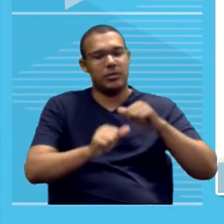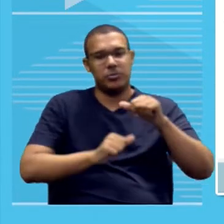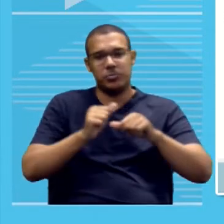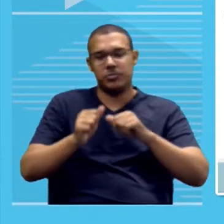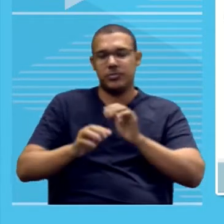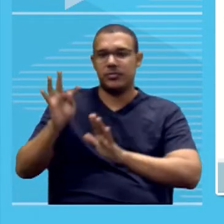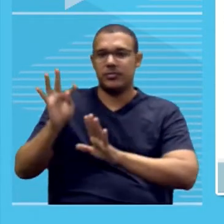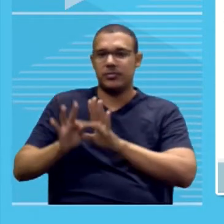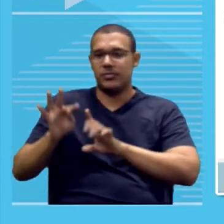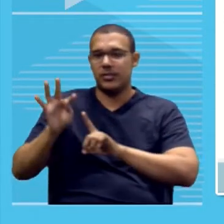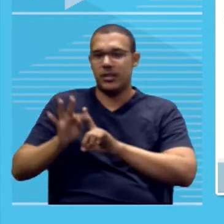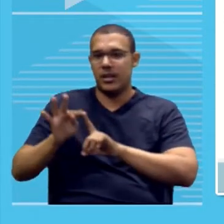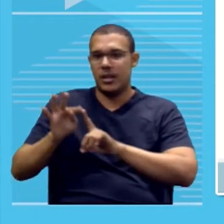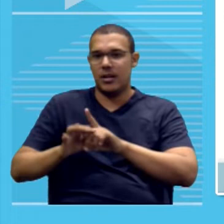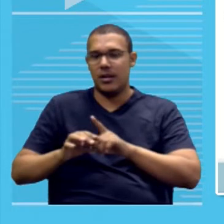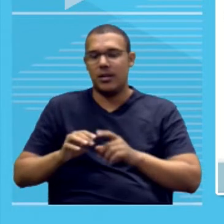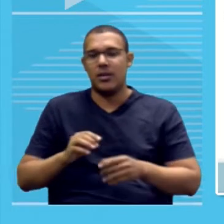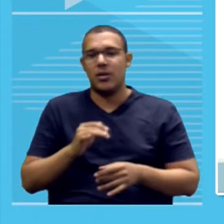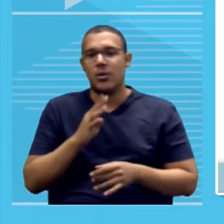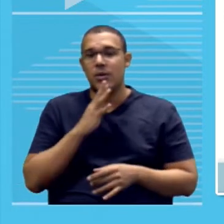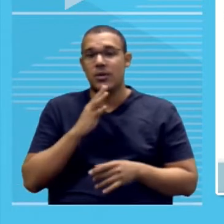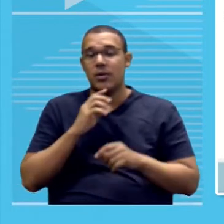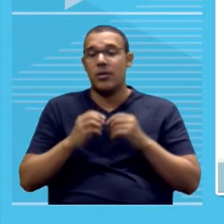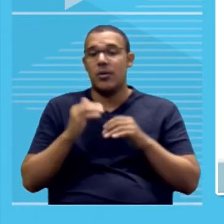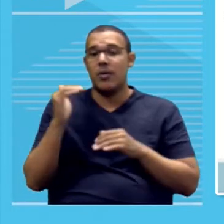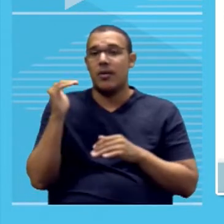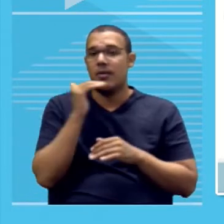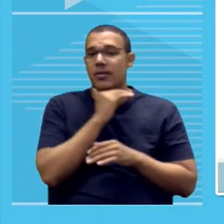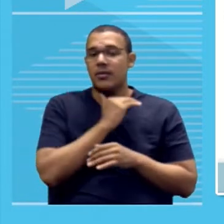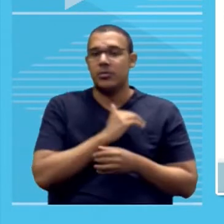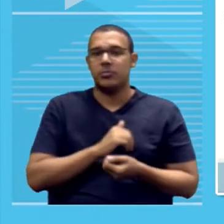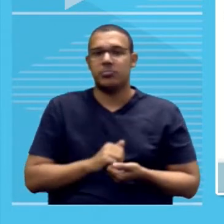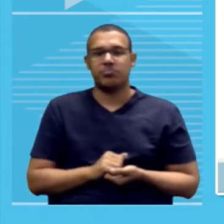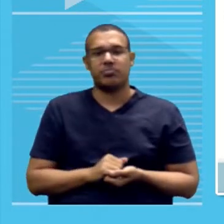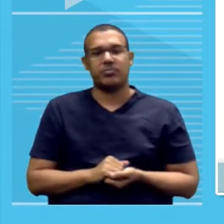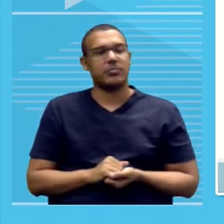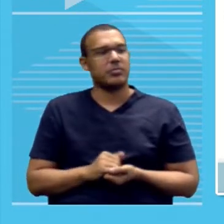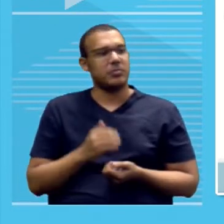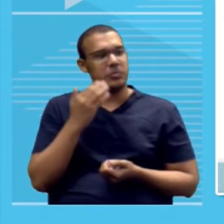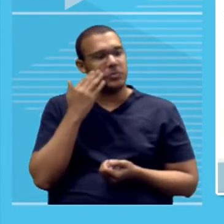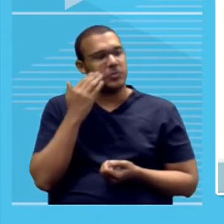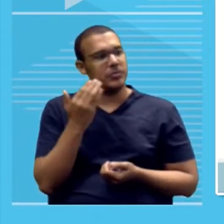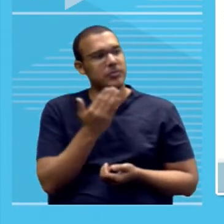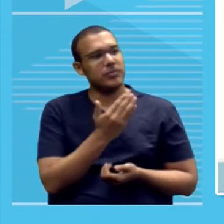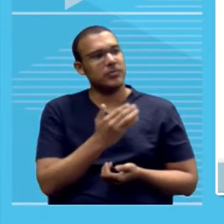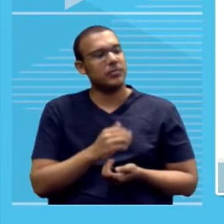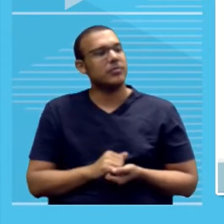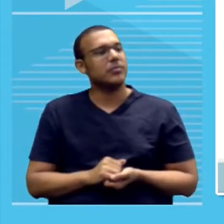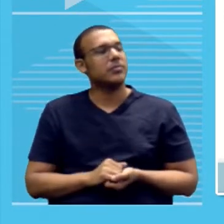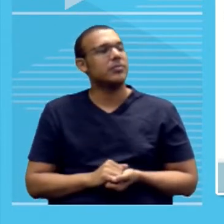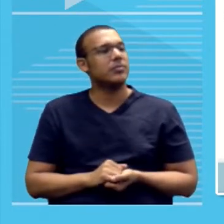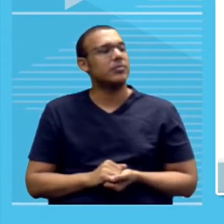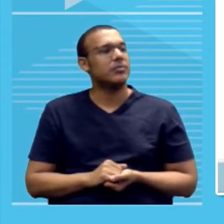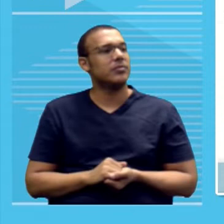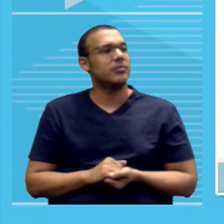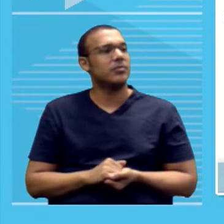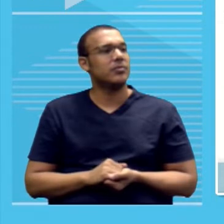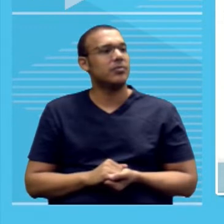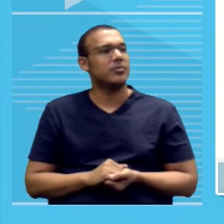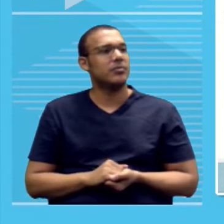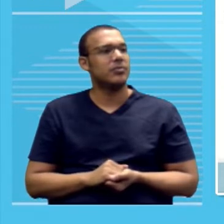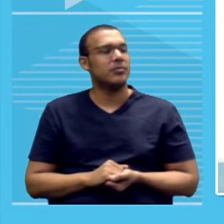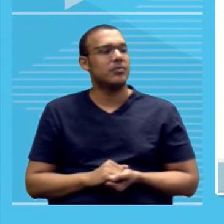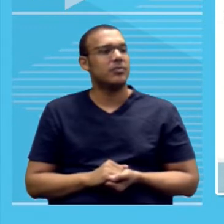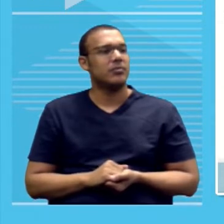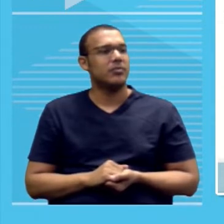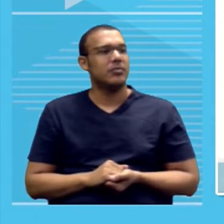famoso calor. Também conhecido como efeito térmico, ele não absorve calor, mas sim produz calor. Onde é que eu vejo